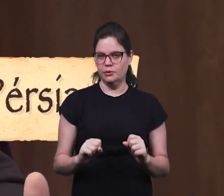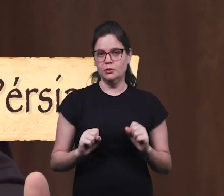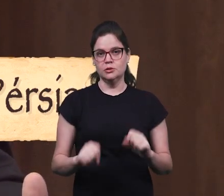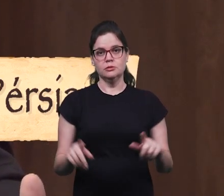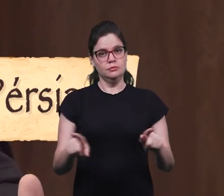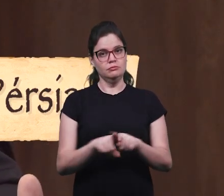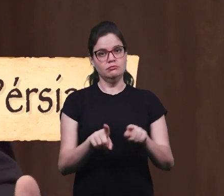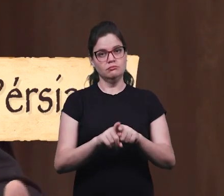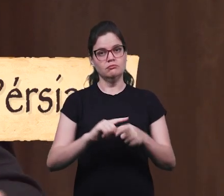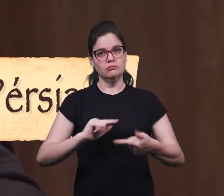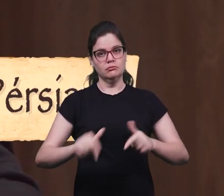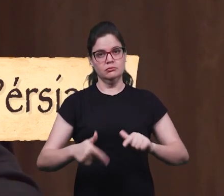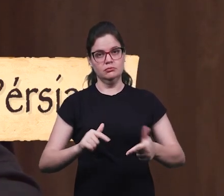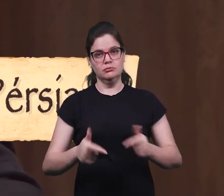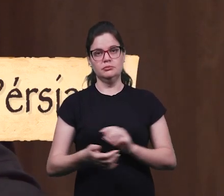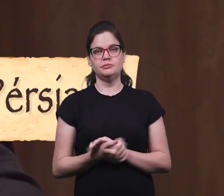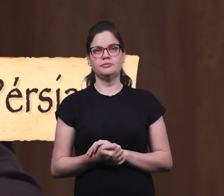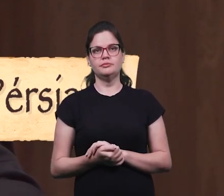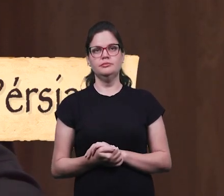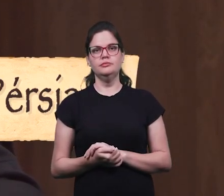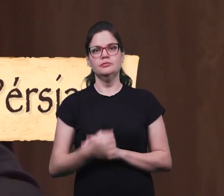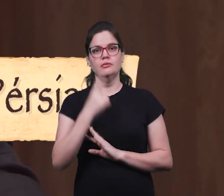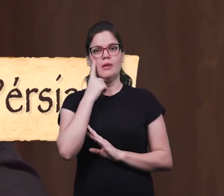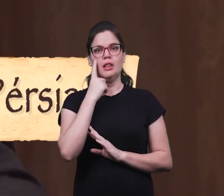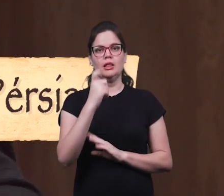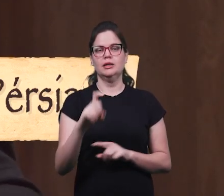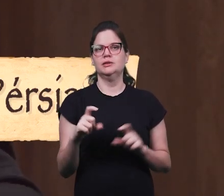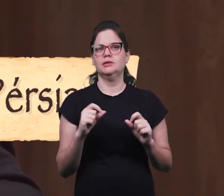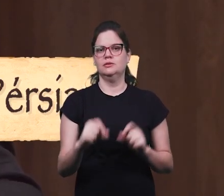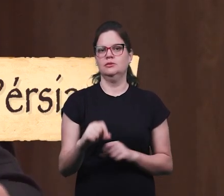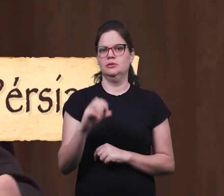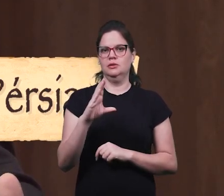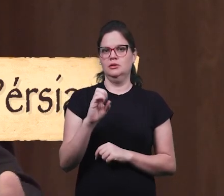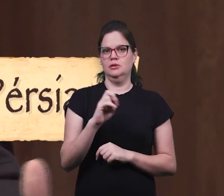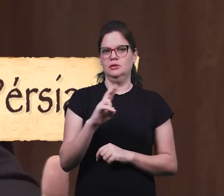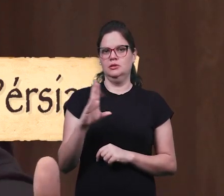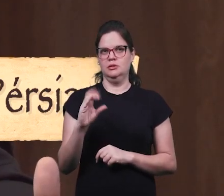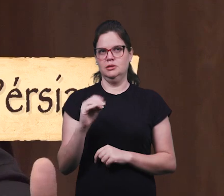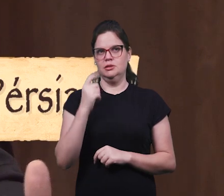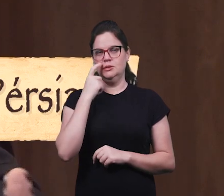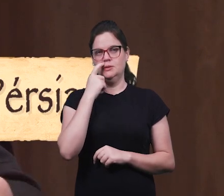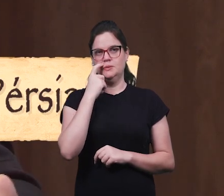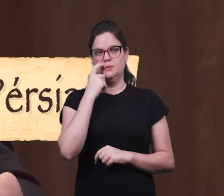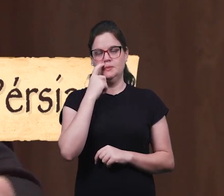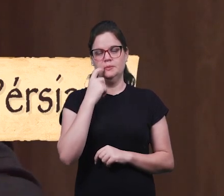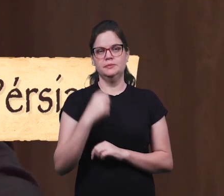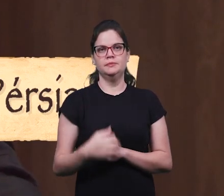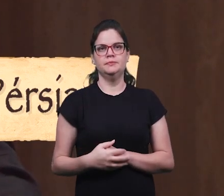inclusive Israel. Uma coisa interessante de Ciro, que parece pela Bíblia